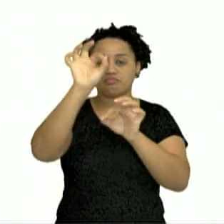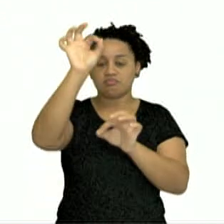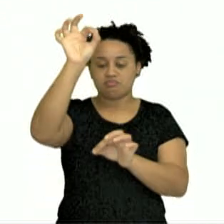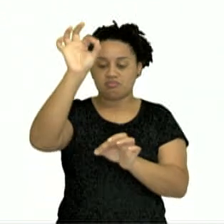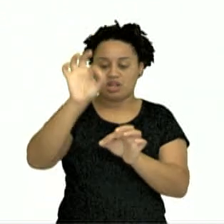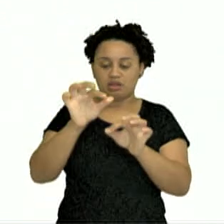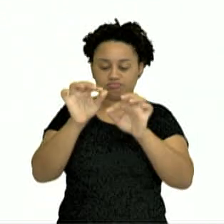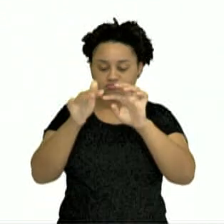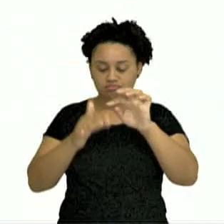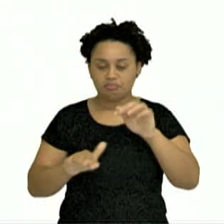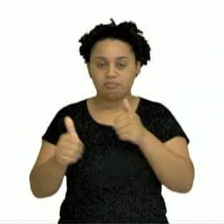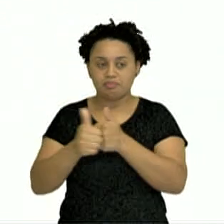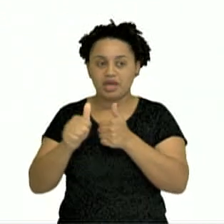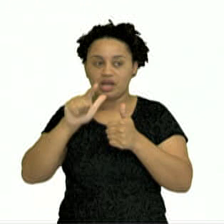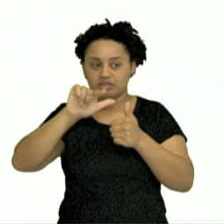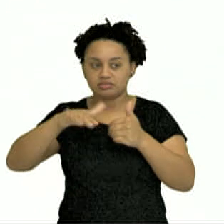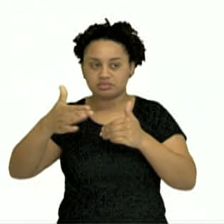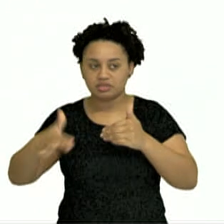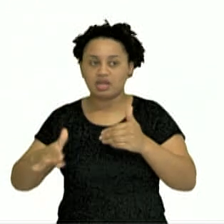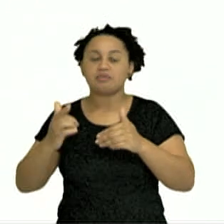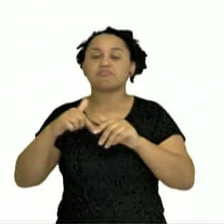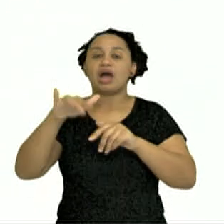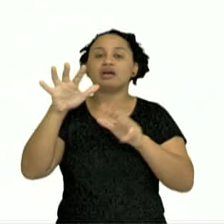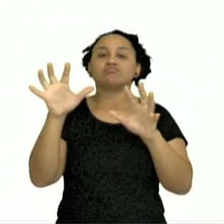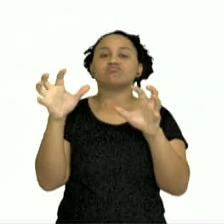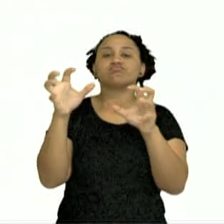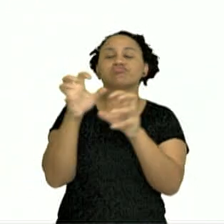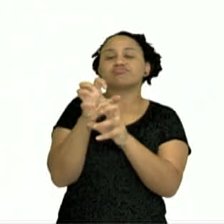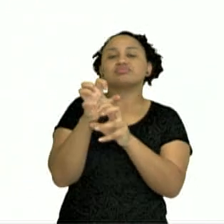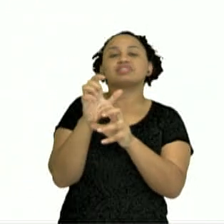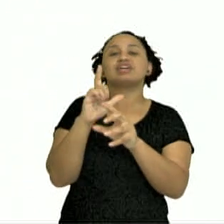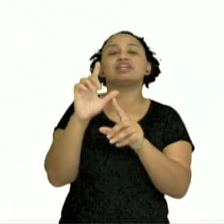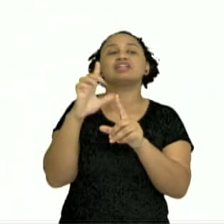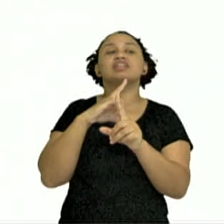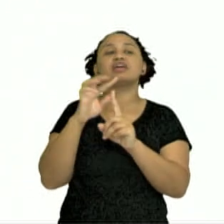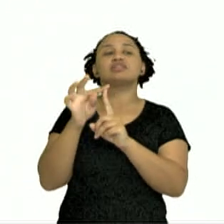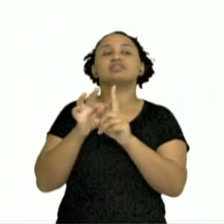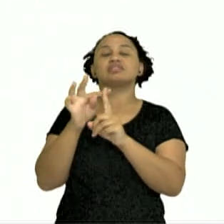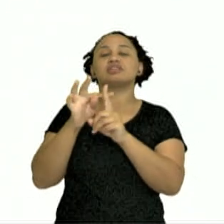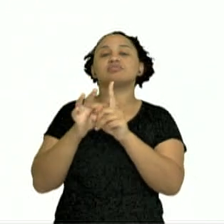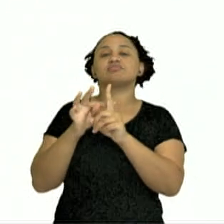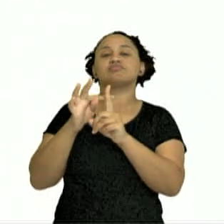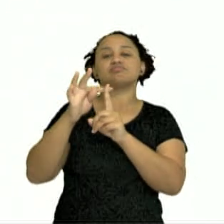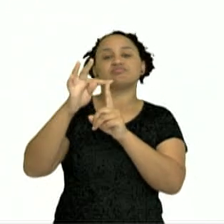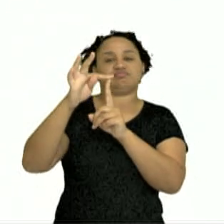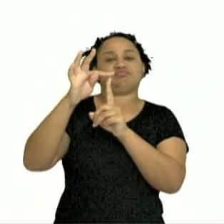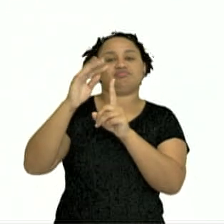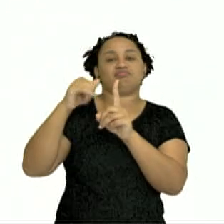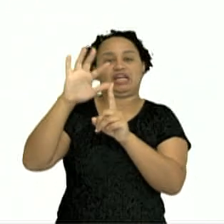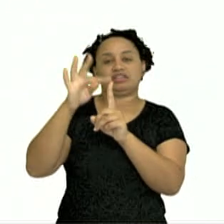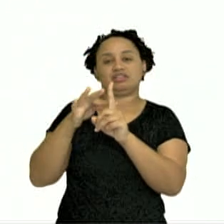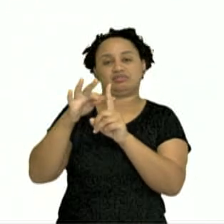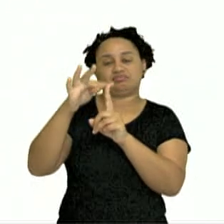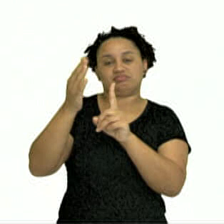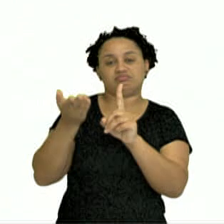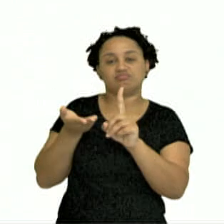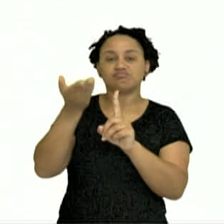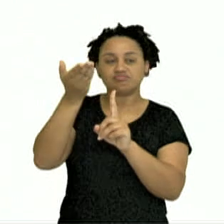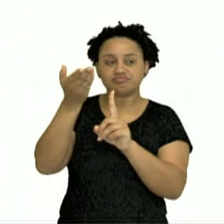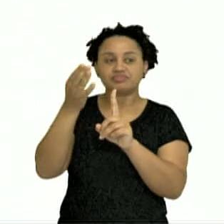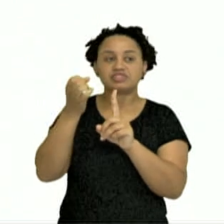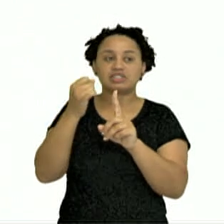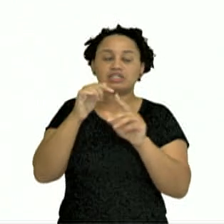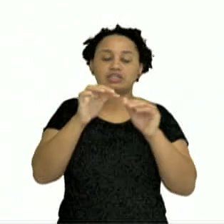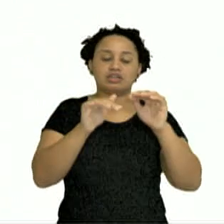atmosférica, próximo ao nível do mar, nós temos o quê? Nós temos uma temperatura maior. Quanto